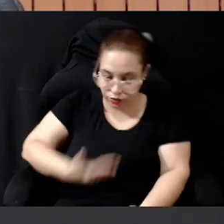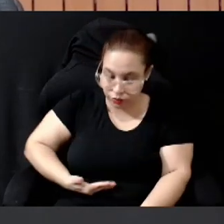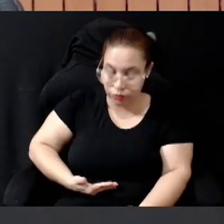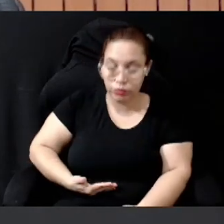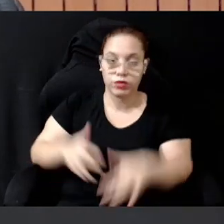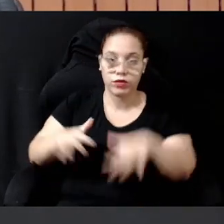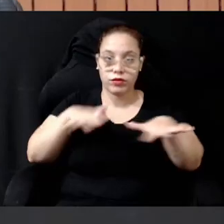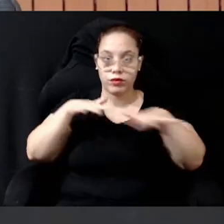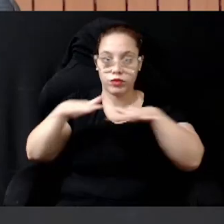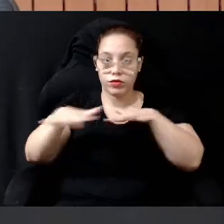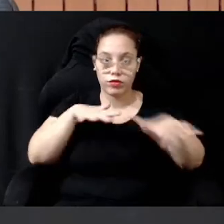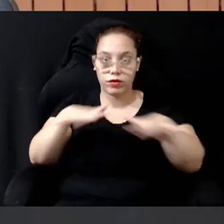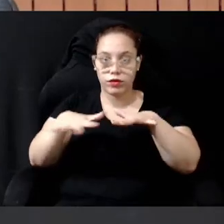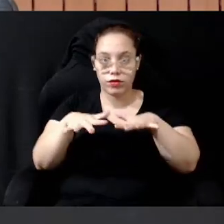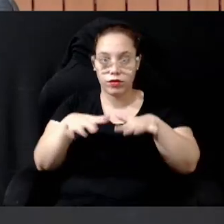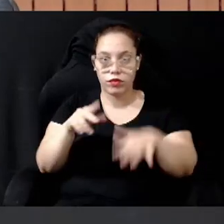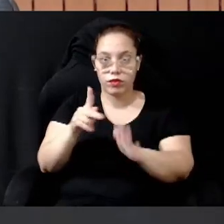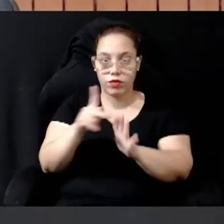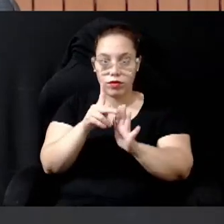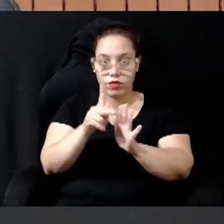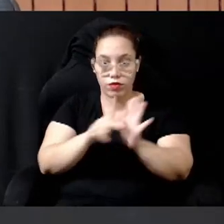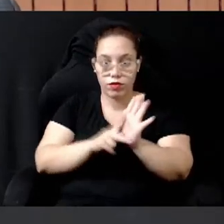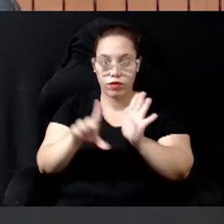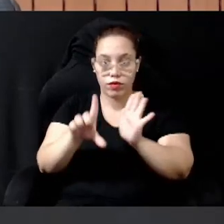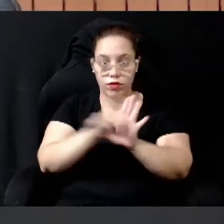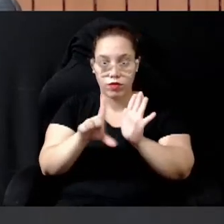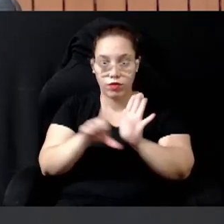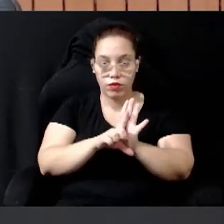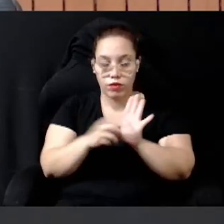tramitação do projeto de lei número